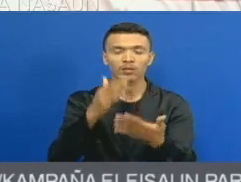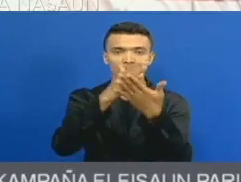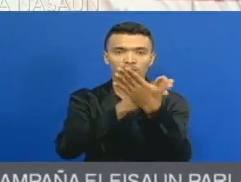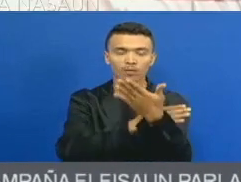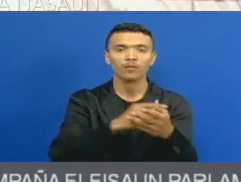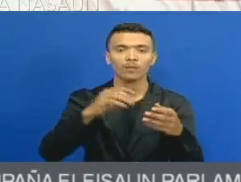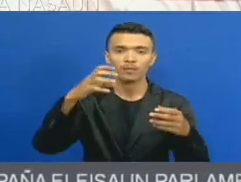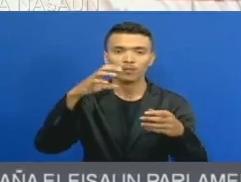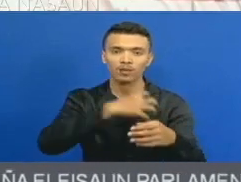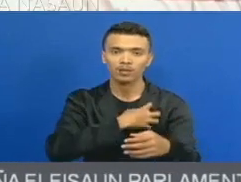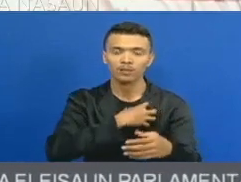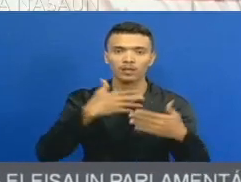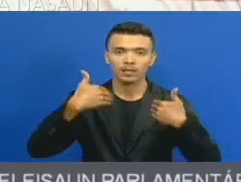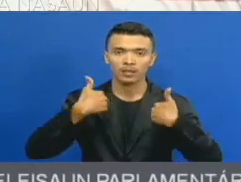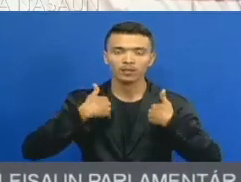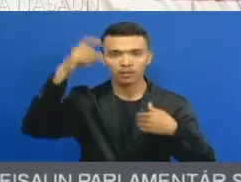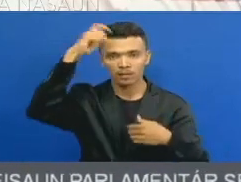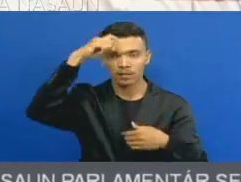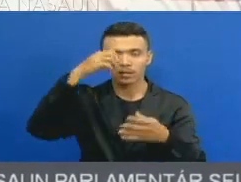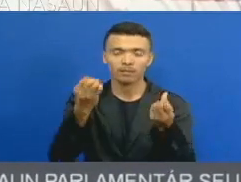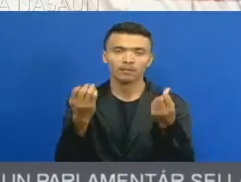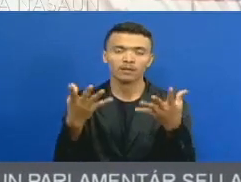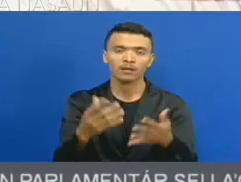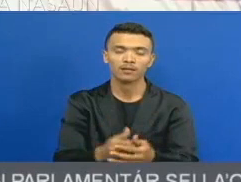oficial sira neve e a ona capacidade barat.